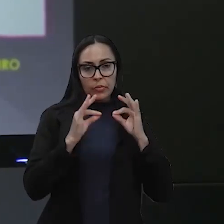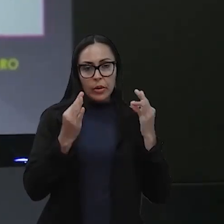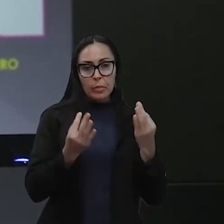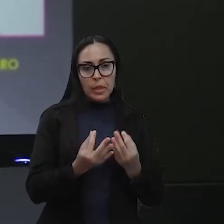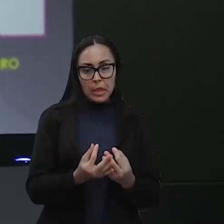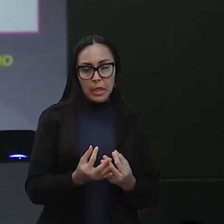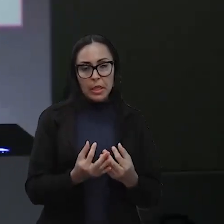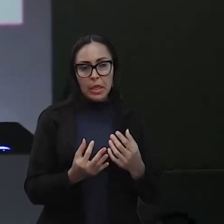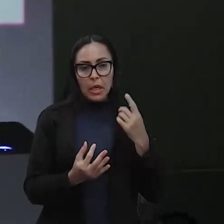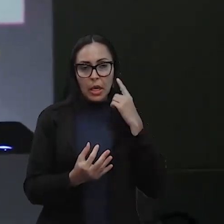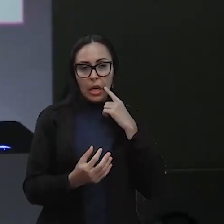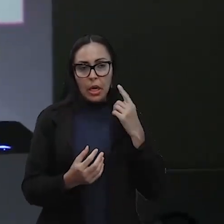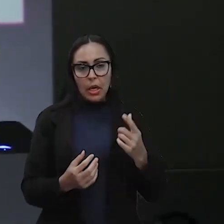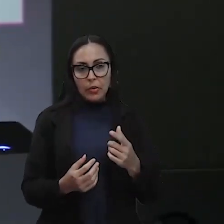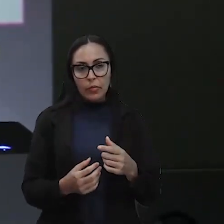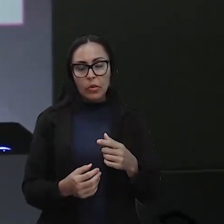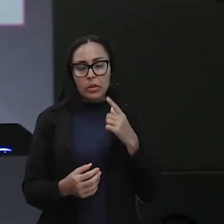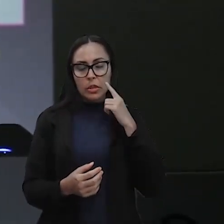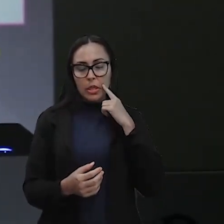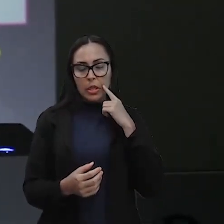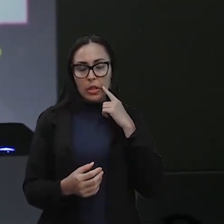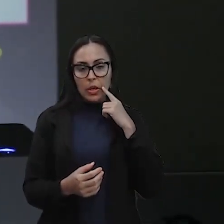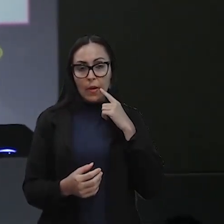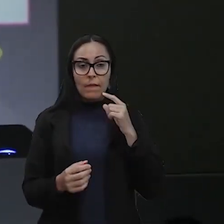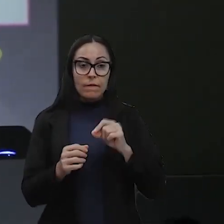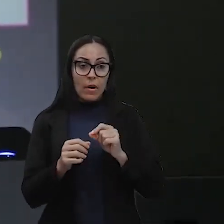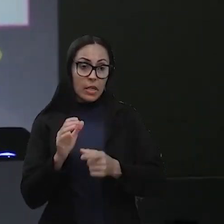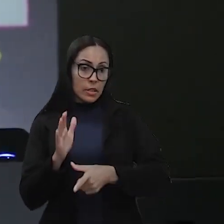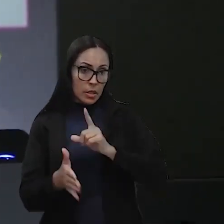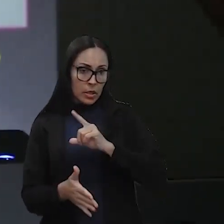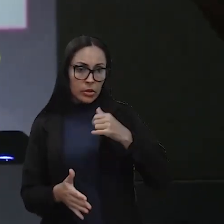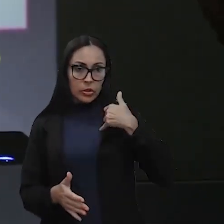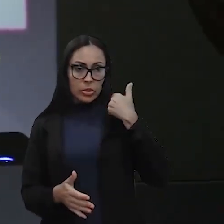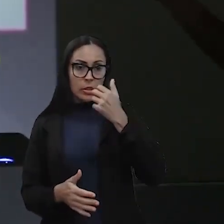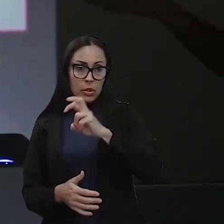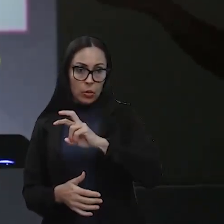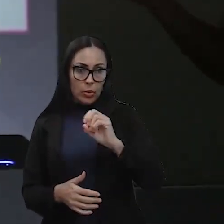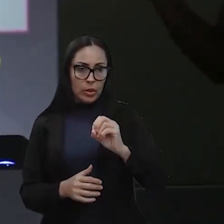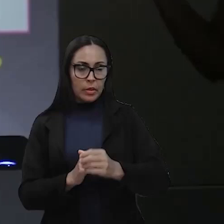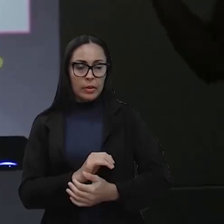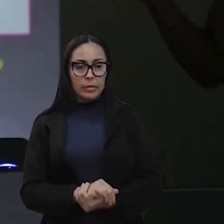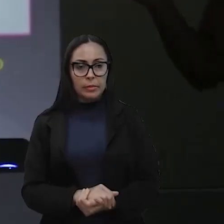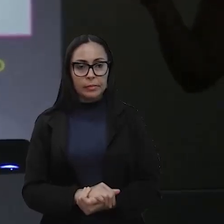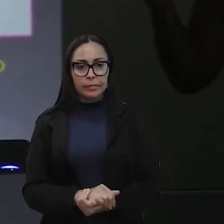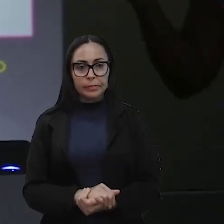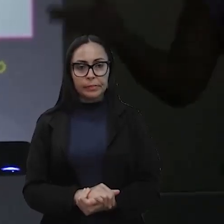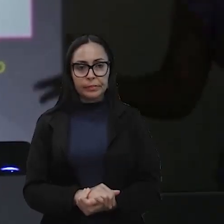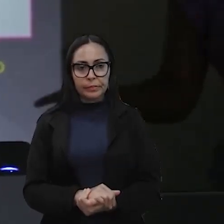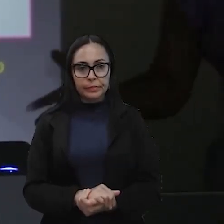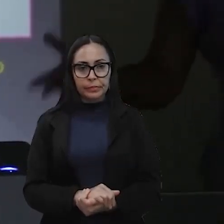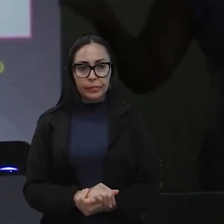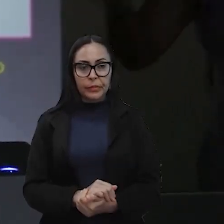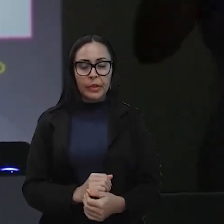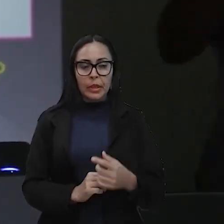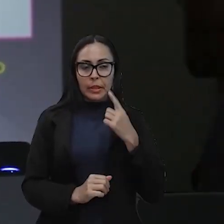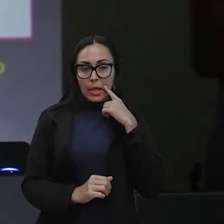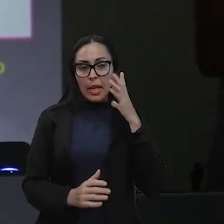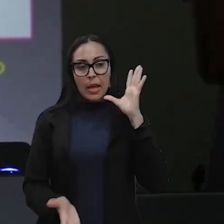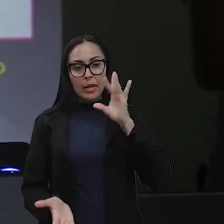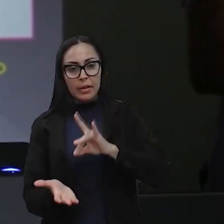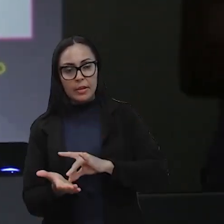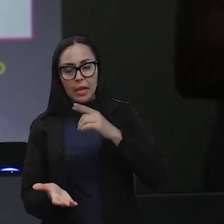50 anos, faz antes. Joia? E o exame clínico das mamas, que é realizado por um médico